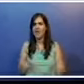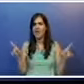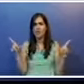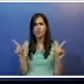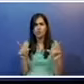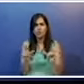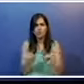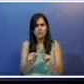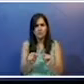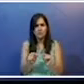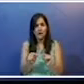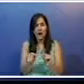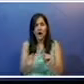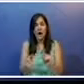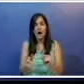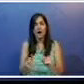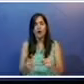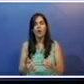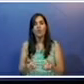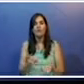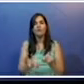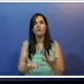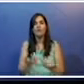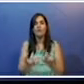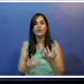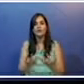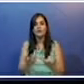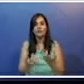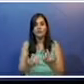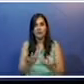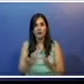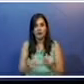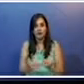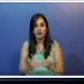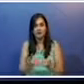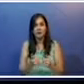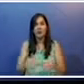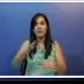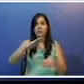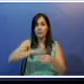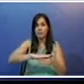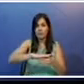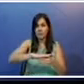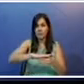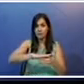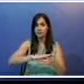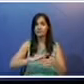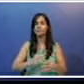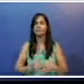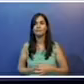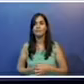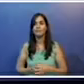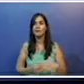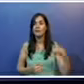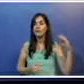Reduzir a quantidade de calorias fervendo a água em recipientes tampados.